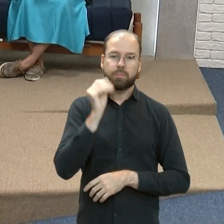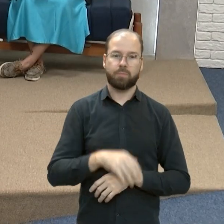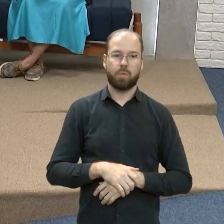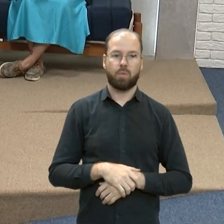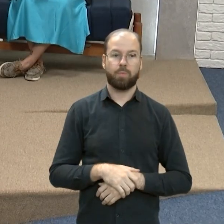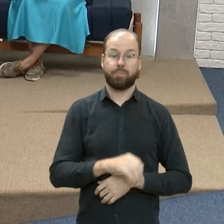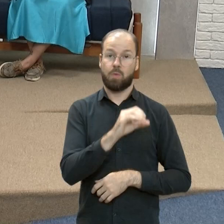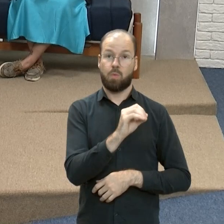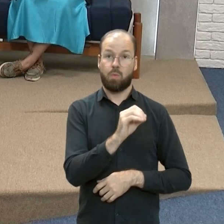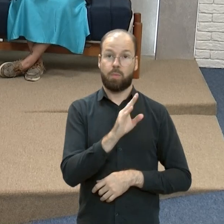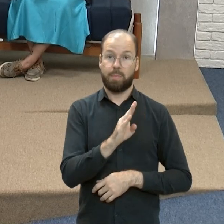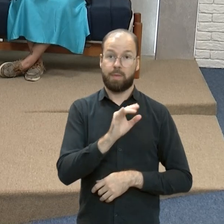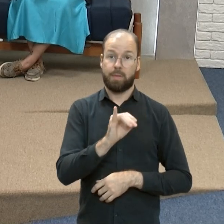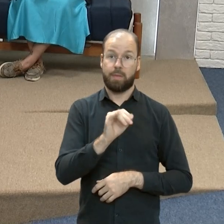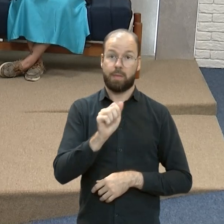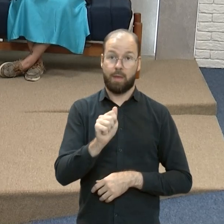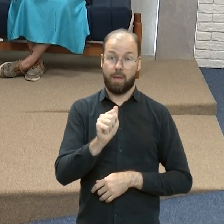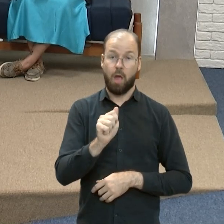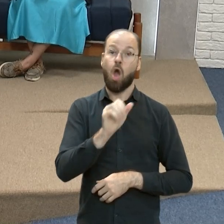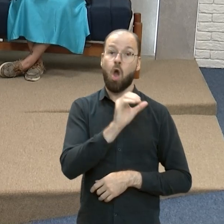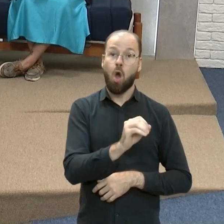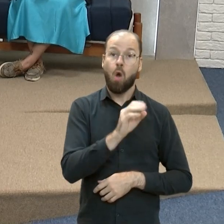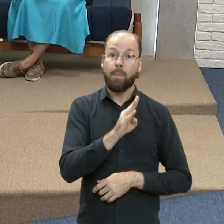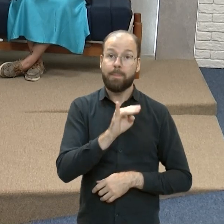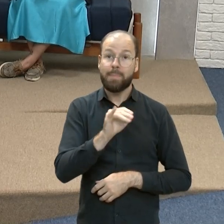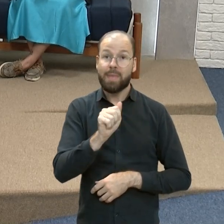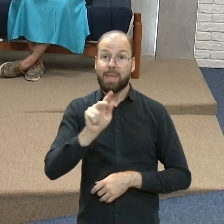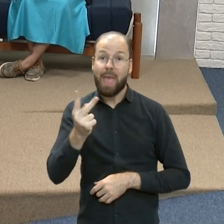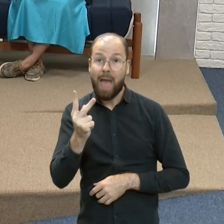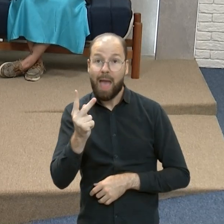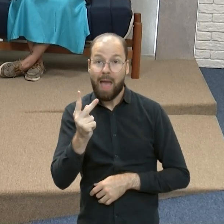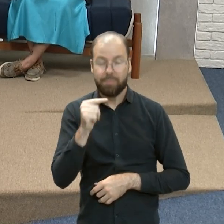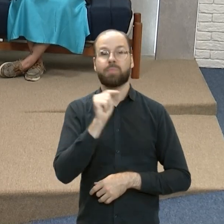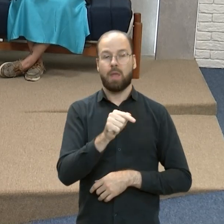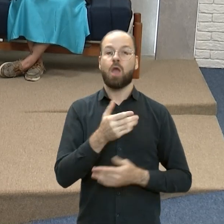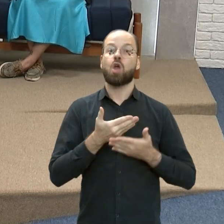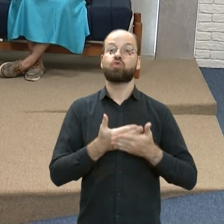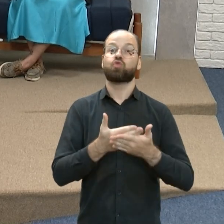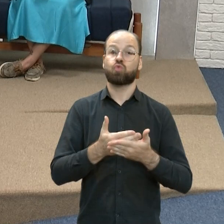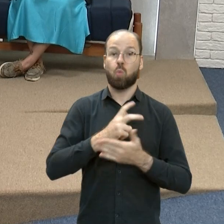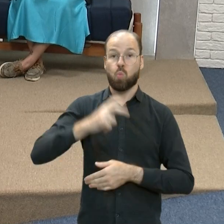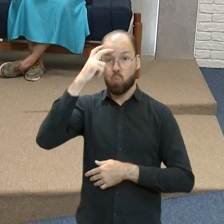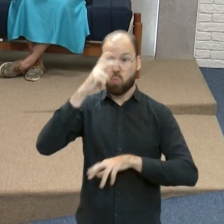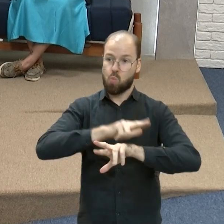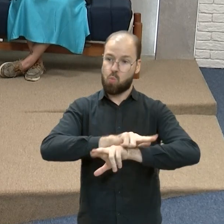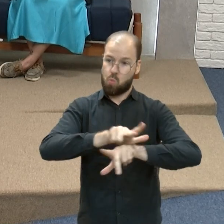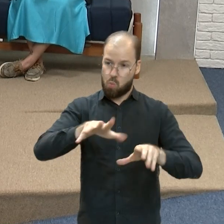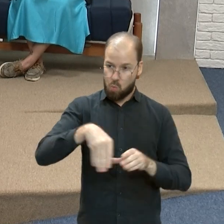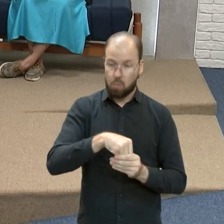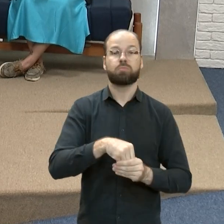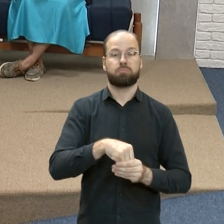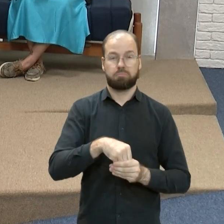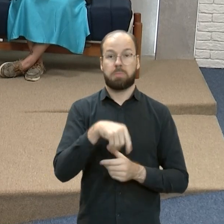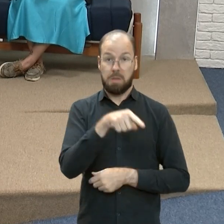OBIA. O-B-I-A com H no final. É um grupo de estudos interculturais da Faculdade de Letras também. E